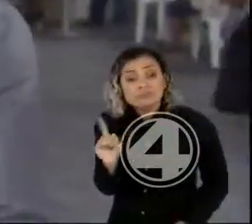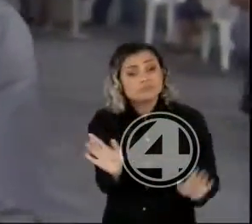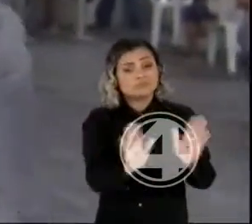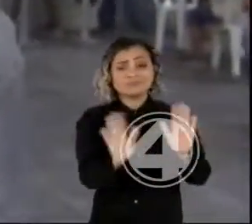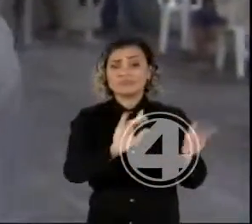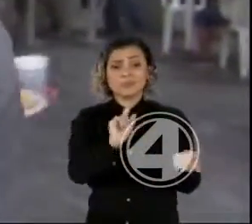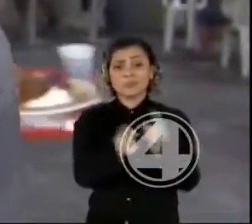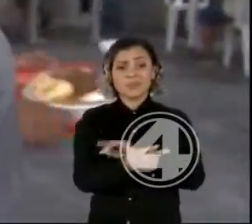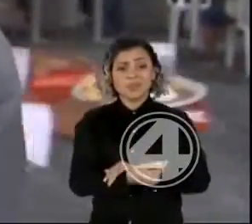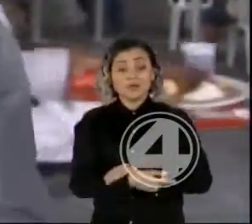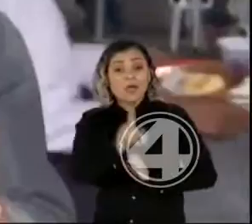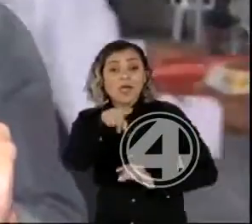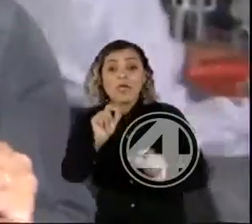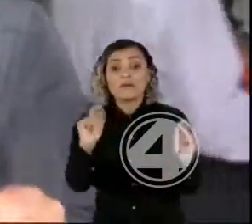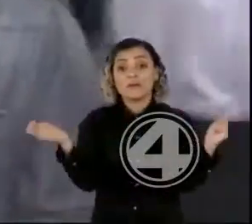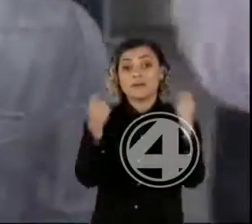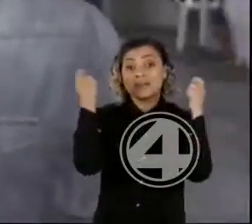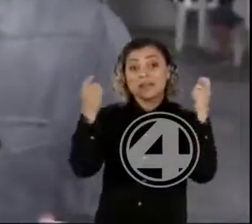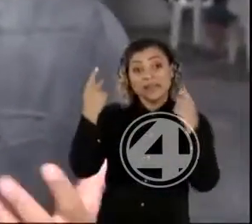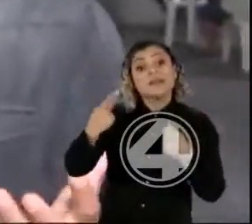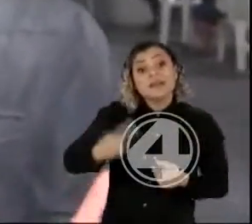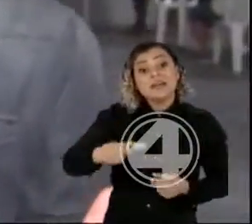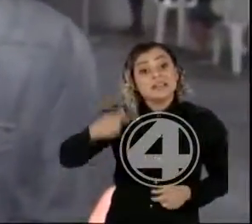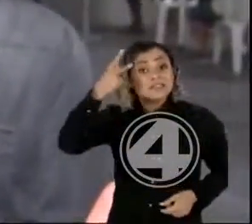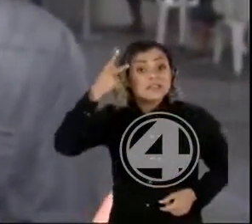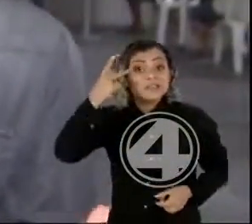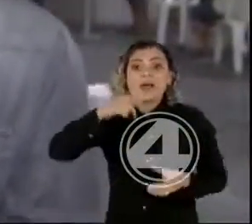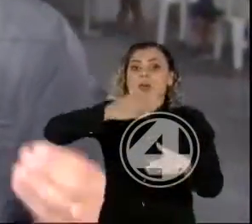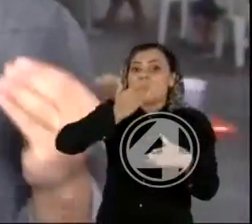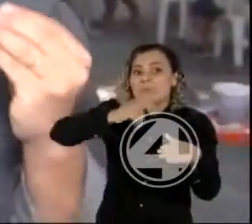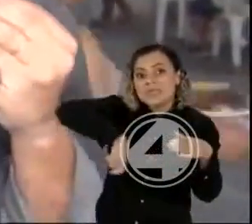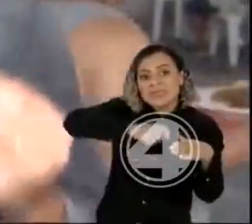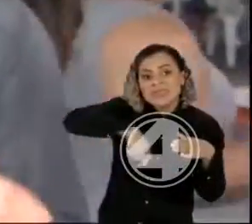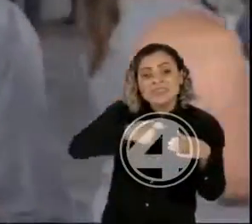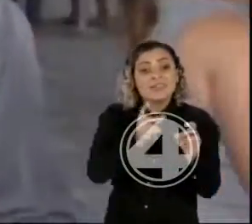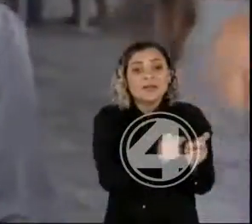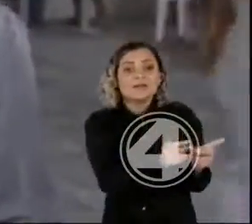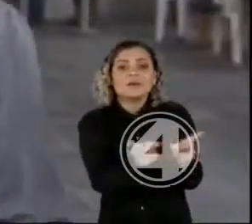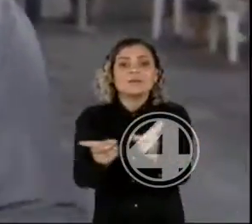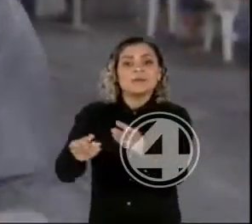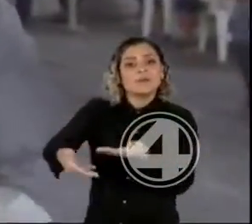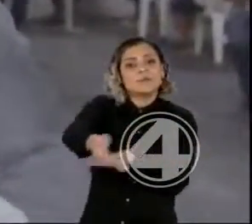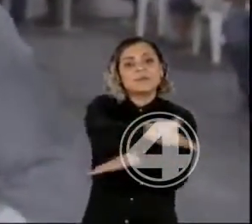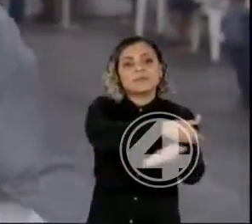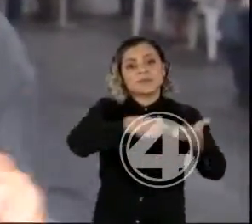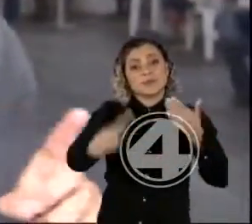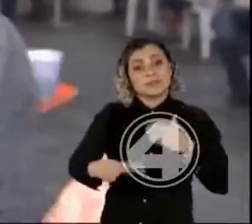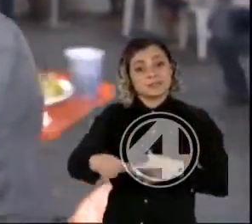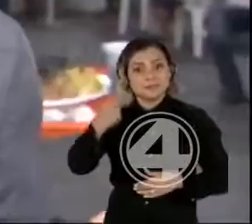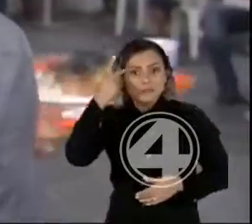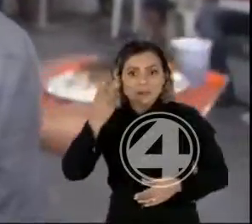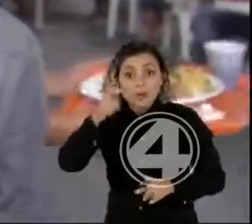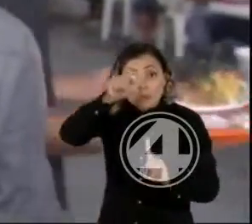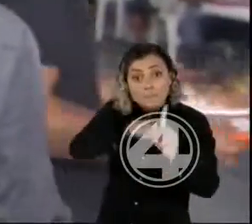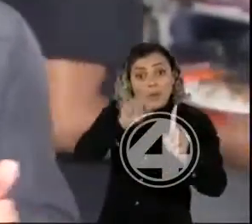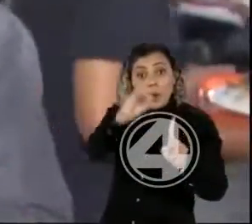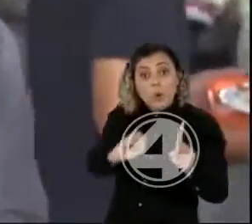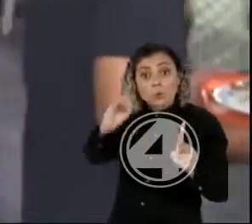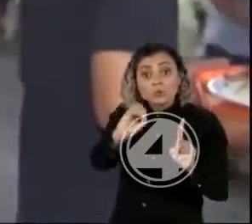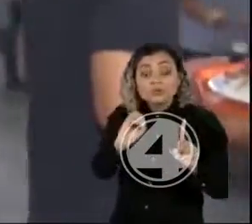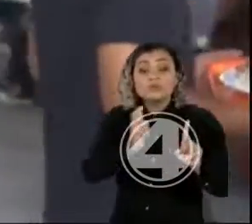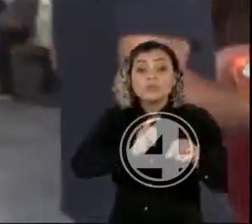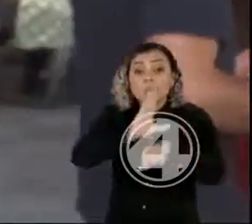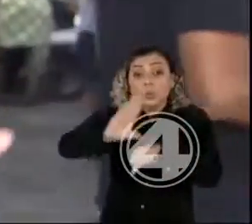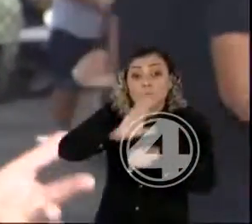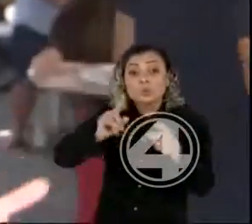exatamente o contrário. Isso faz parte do SP Gastronomia, um evento para promover a culinária do estado. Durante todo o mês de outubro, haverá